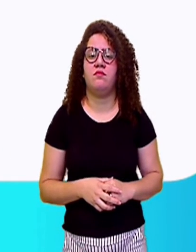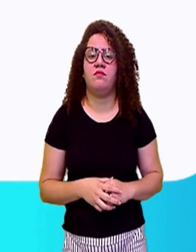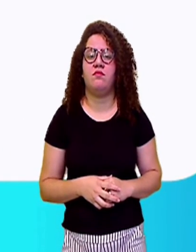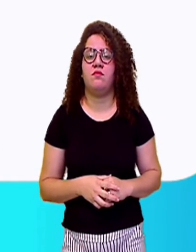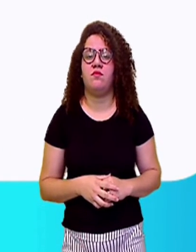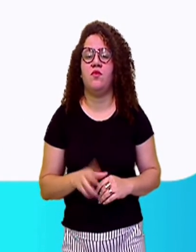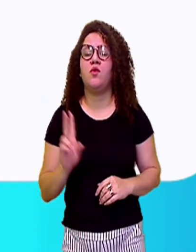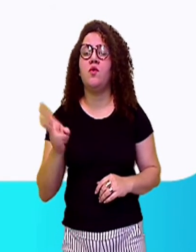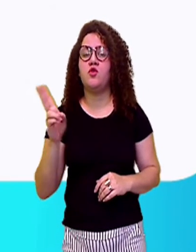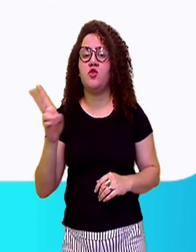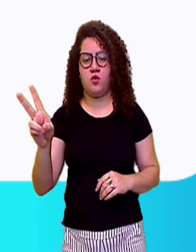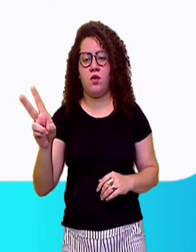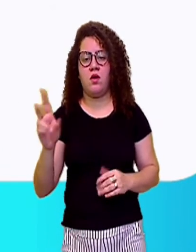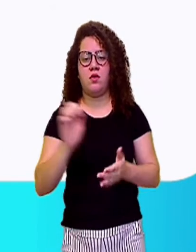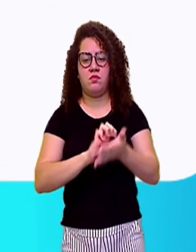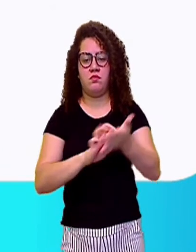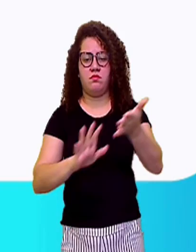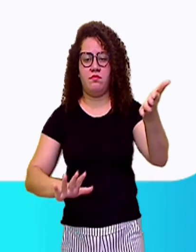Continuando o exercício.